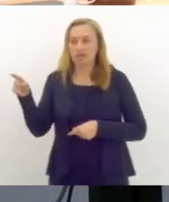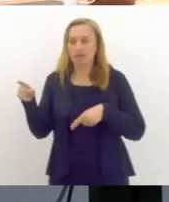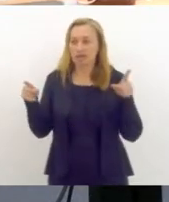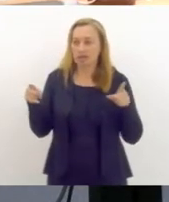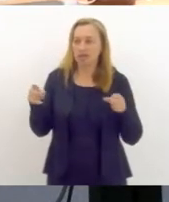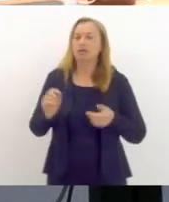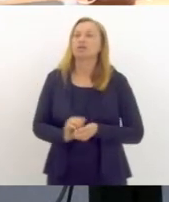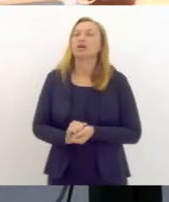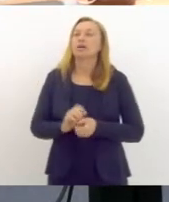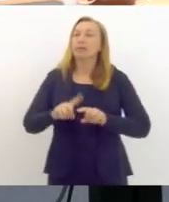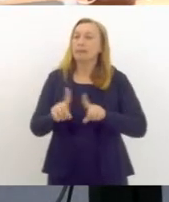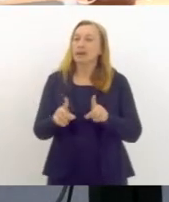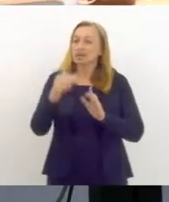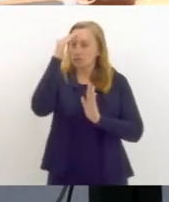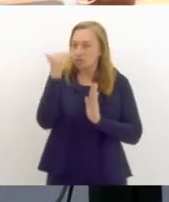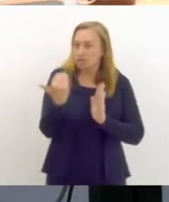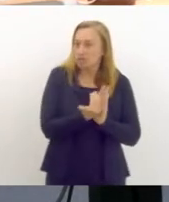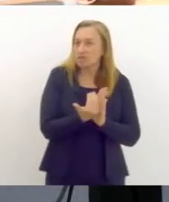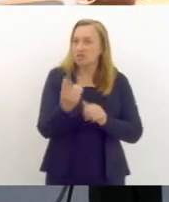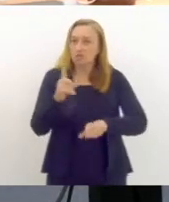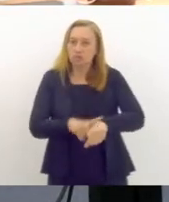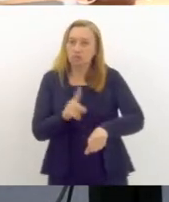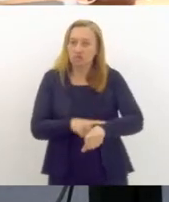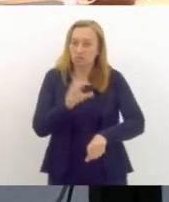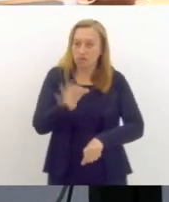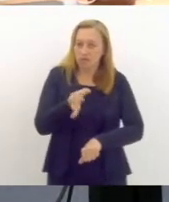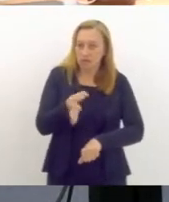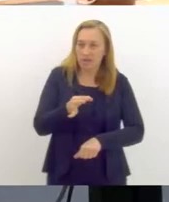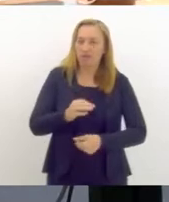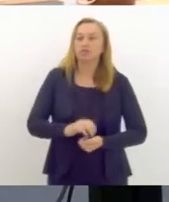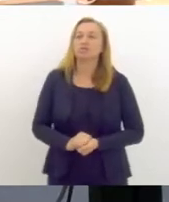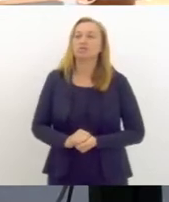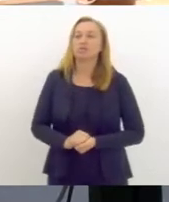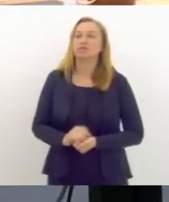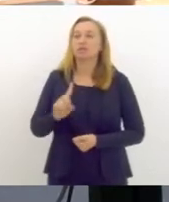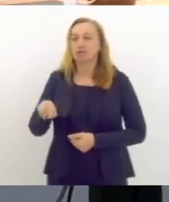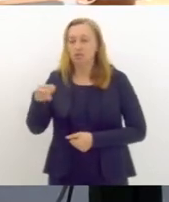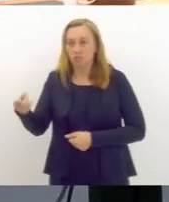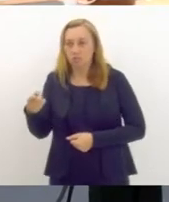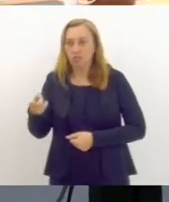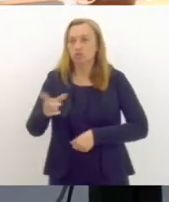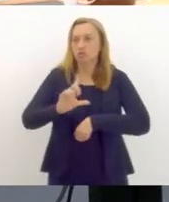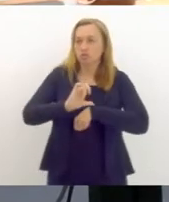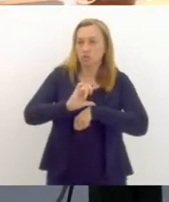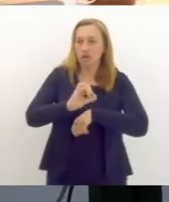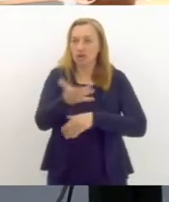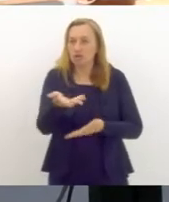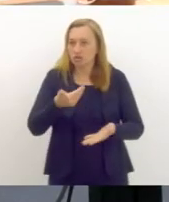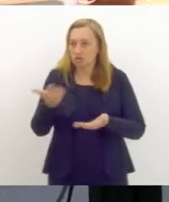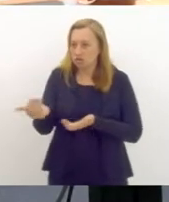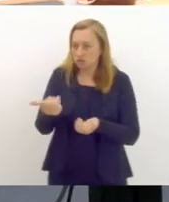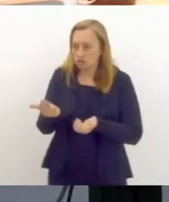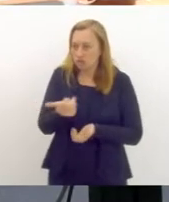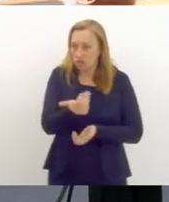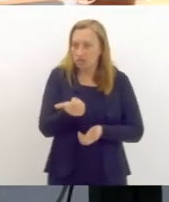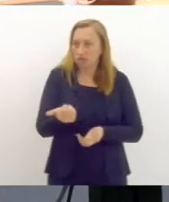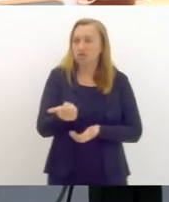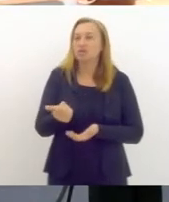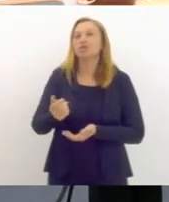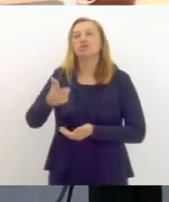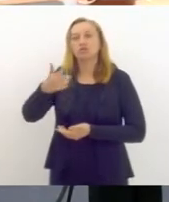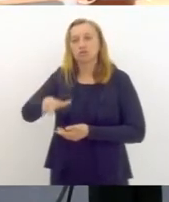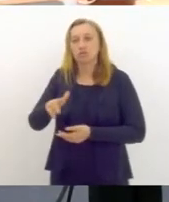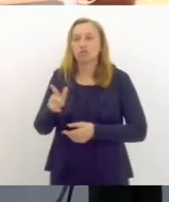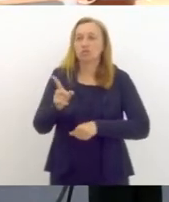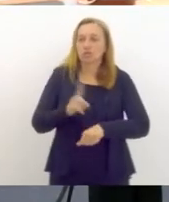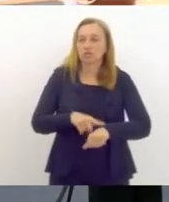cumprir o tempo regimental que a gente pelo Regimento tem um tempo depois do horário formal de convocação para fazer a segunda chamada Portanto